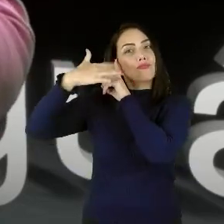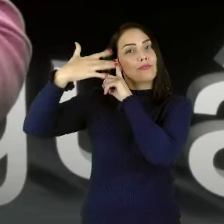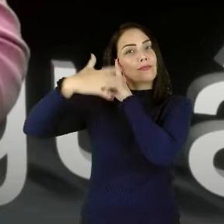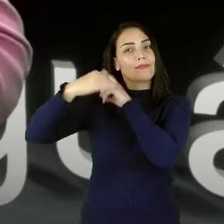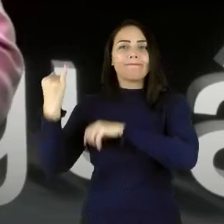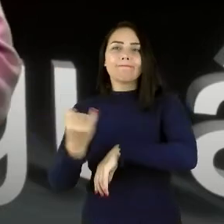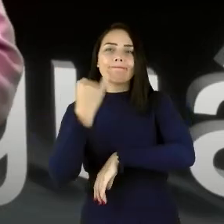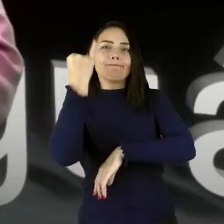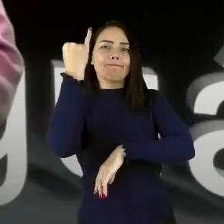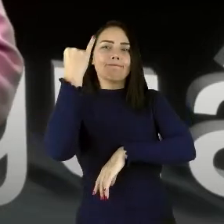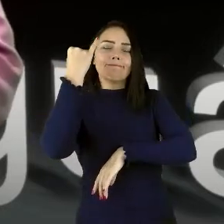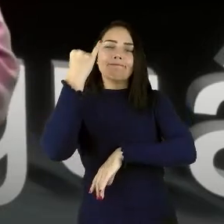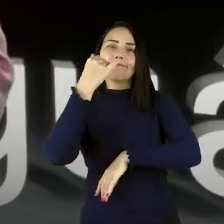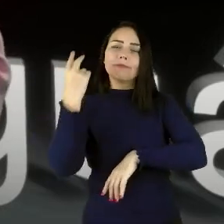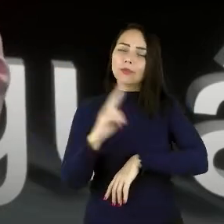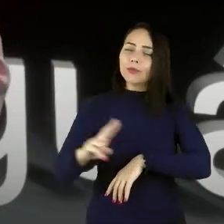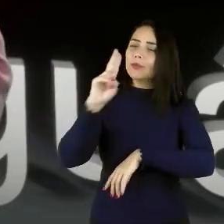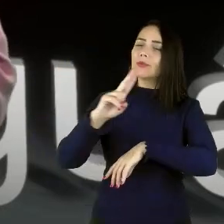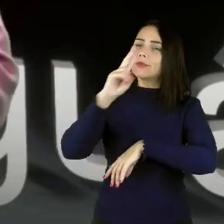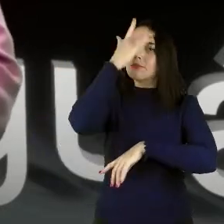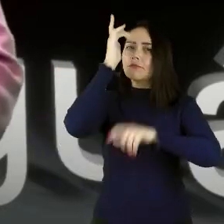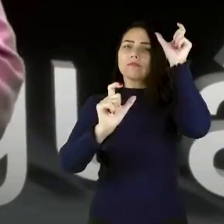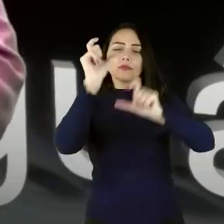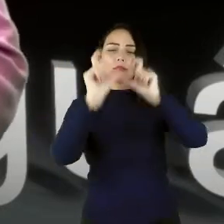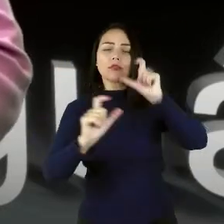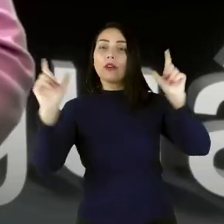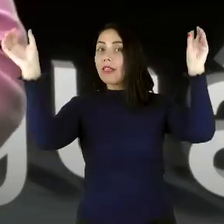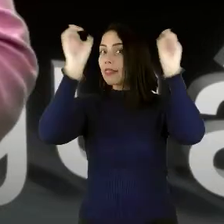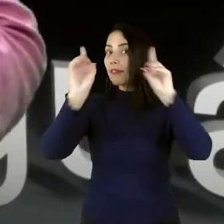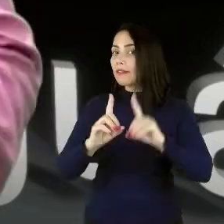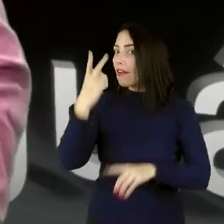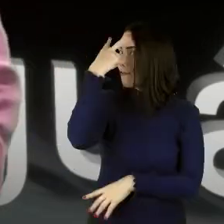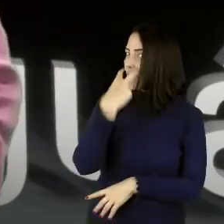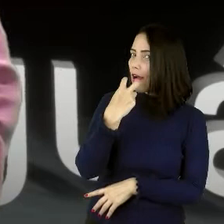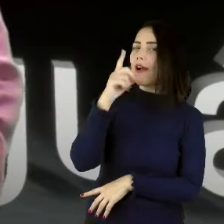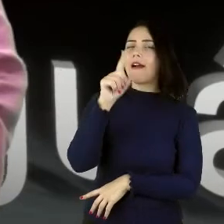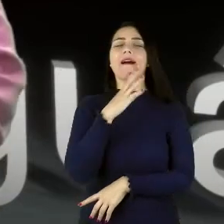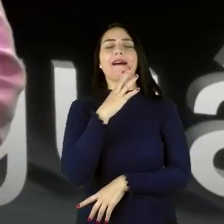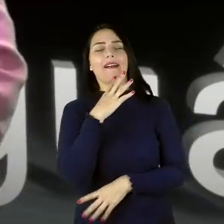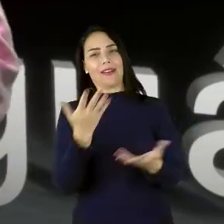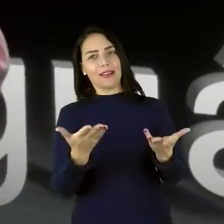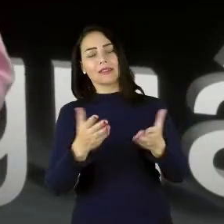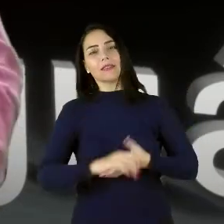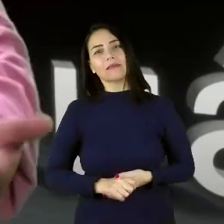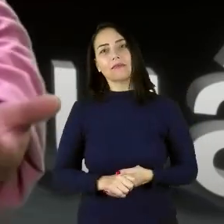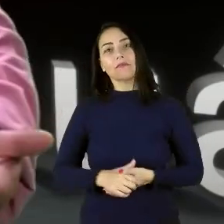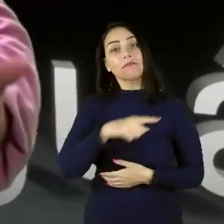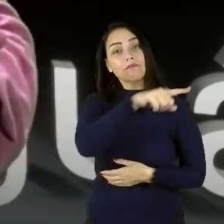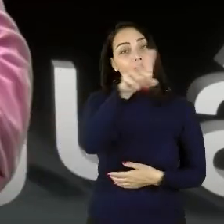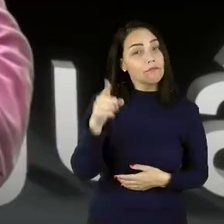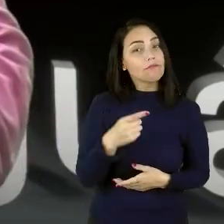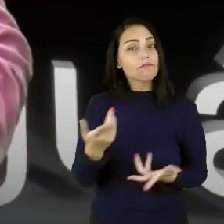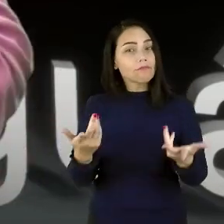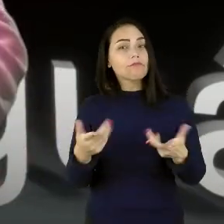uma importante ferramenta utilizada para que as pessoas com deficiência visual me conheçam, assim como a maioria